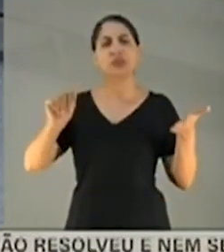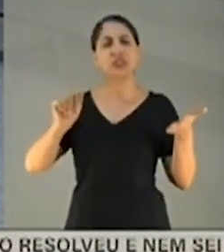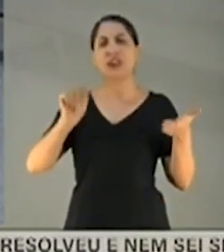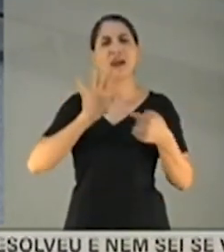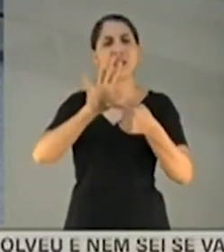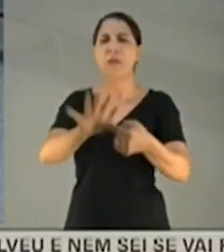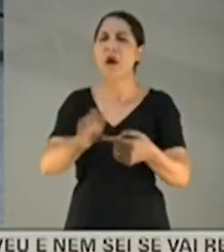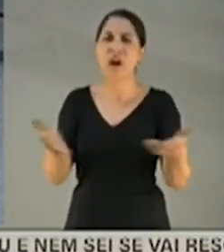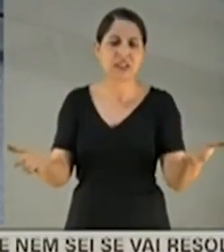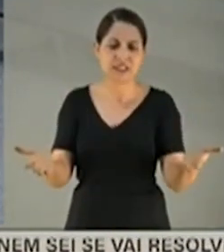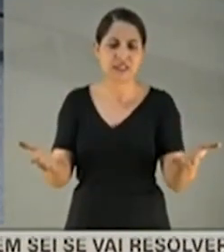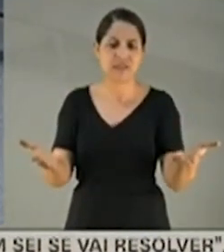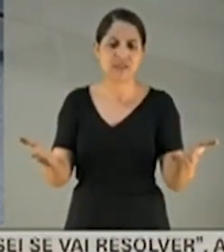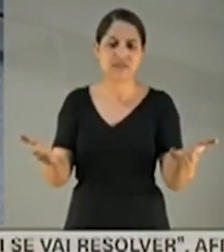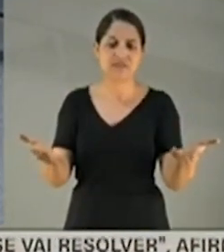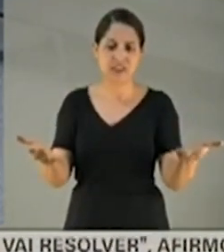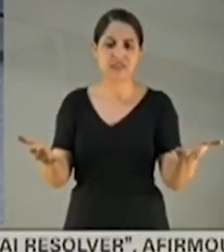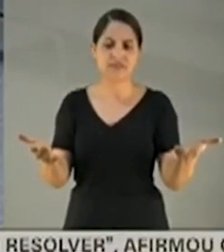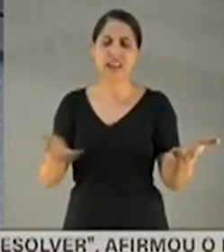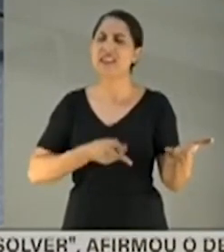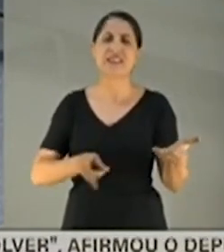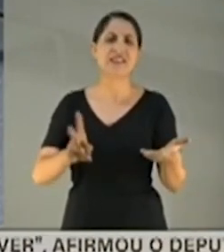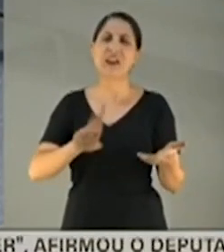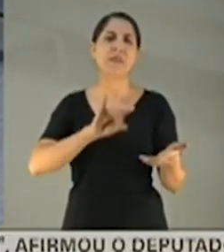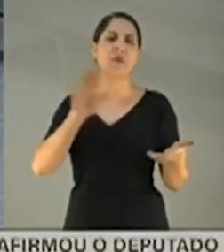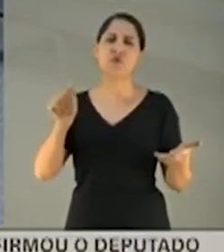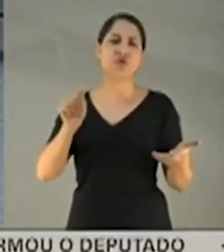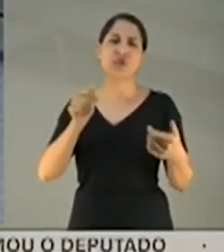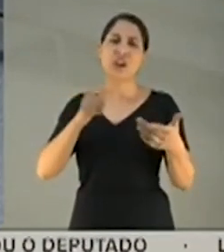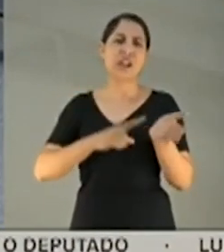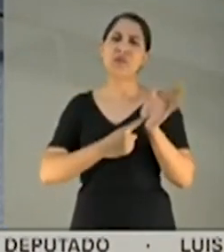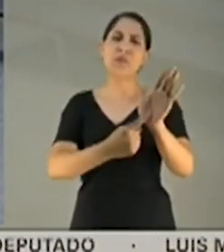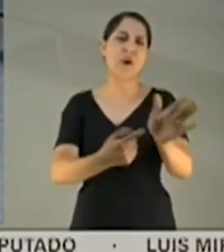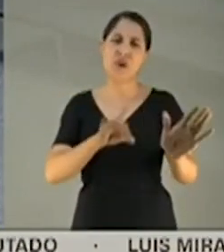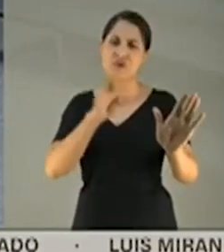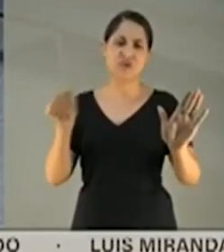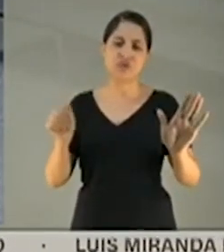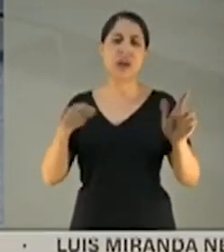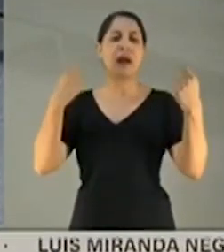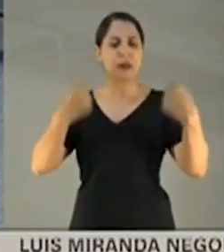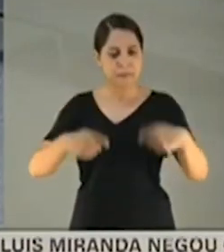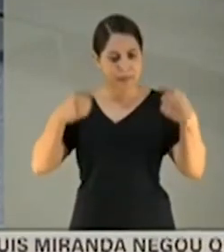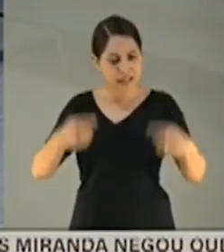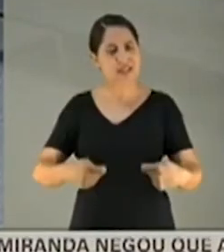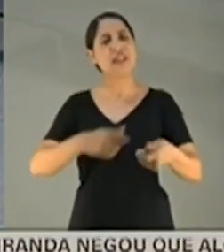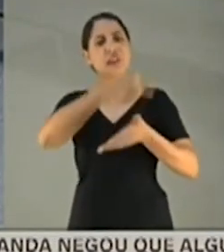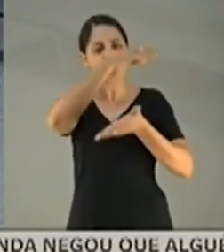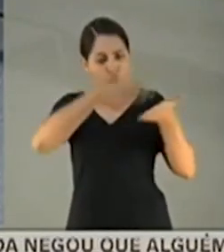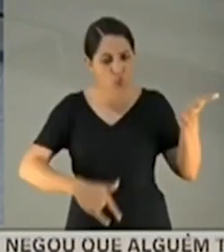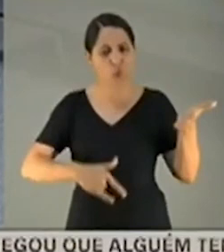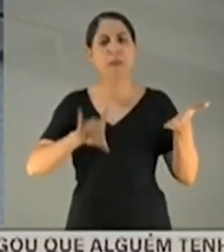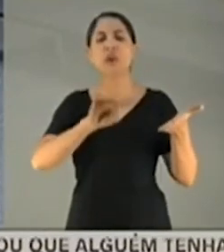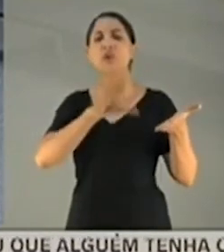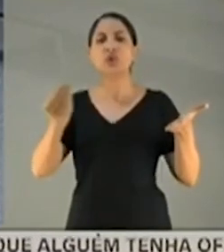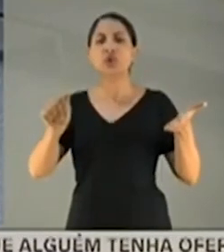Então, eu queria pedir a Vossa Excelência que apresentasse as datas dos devidos registros que Vossa